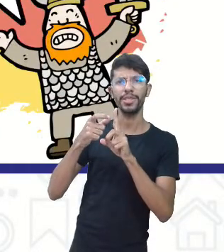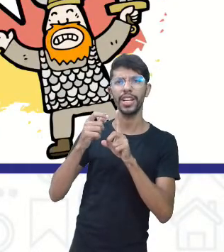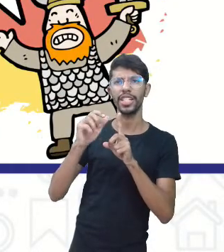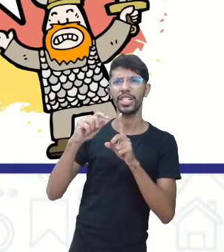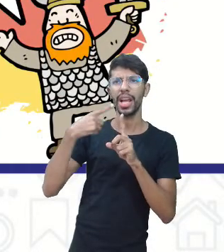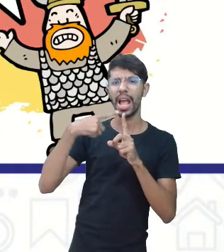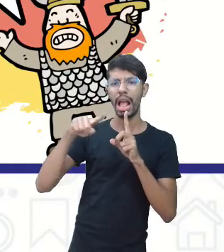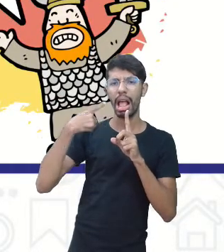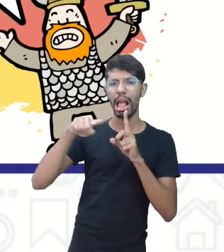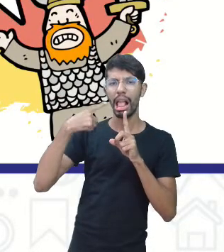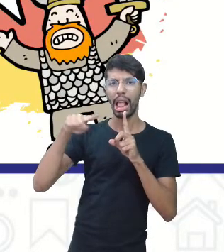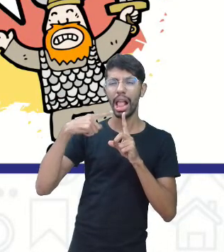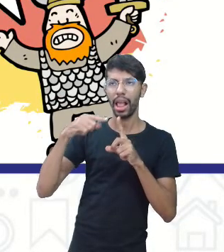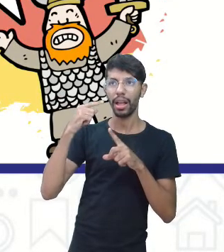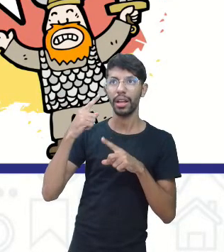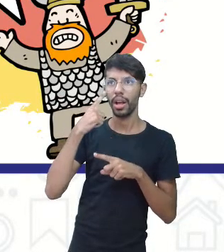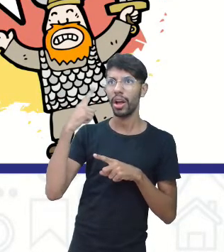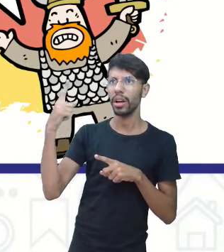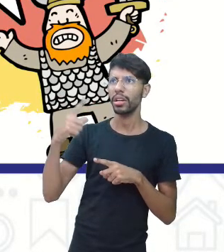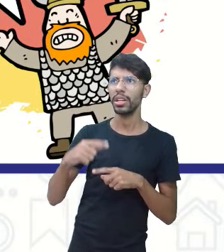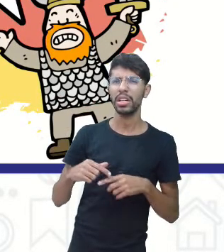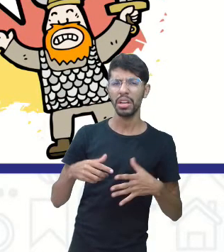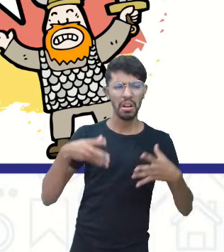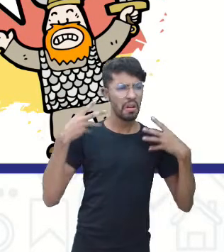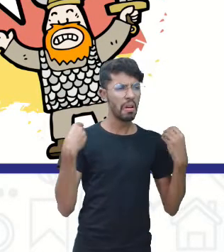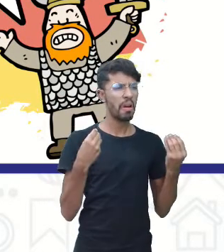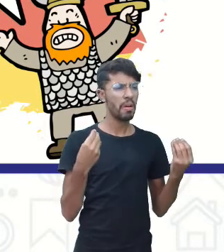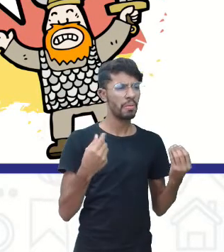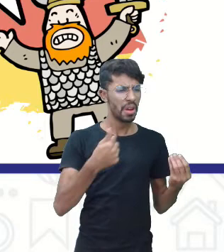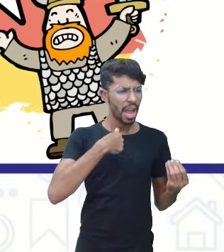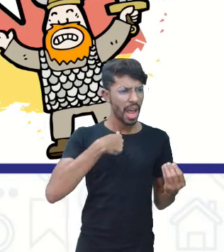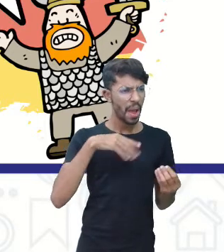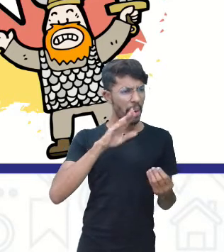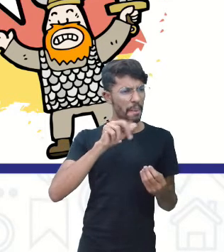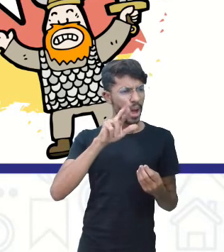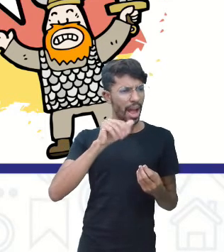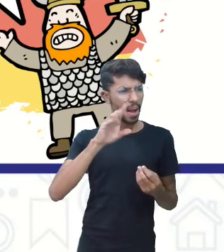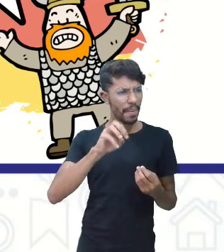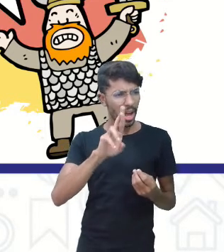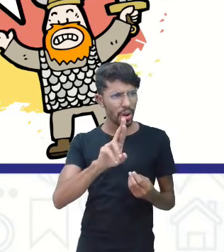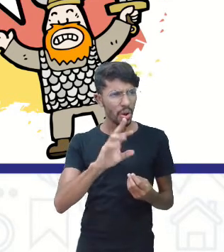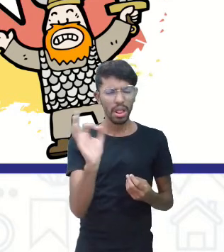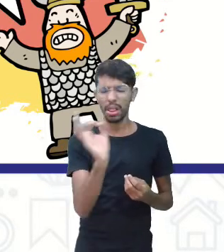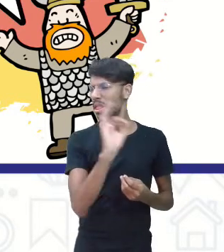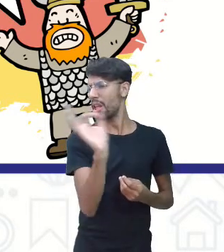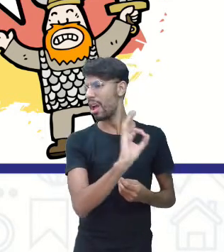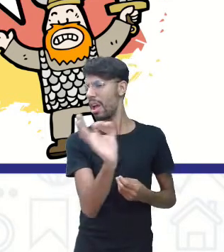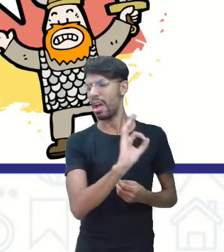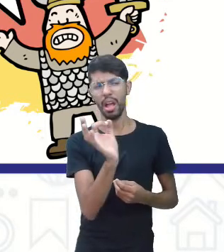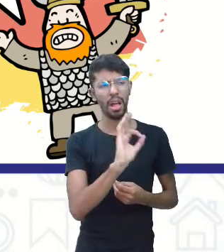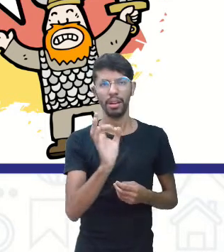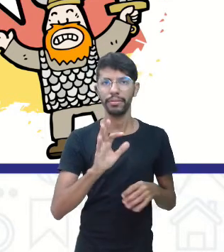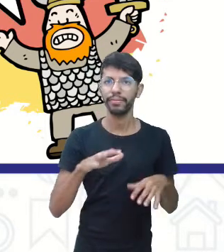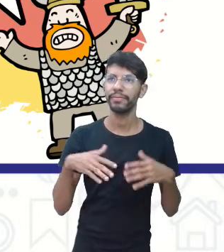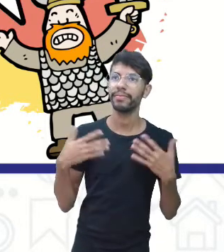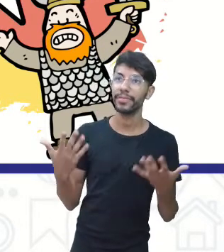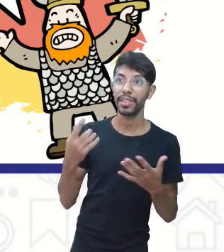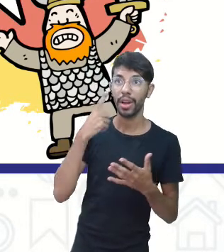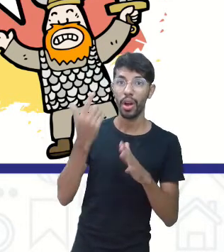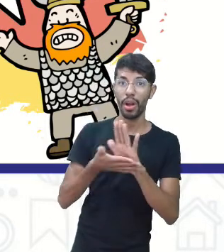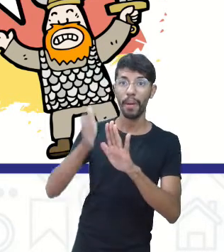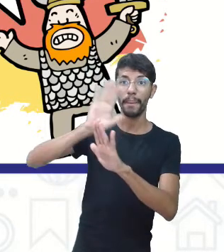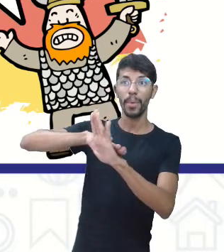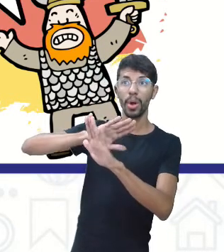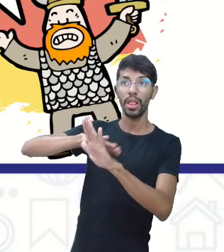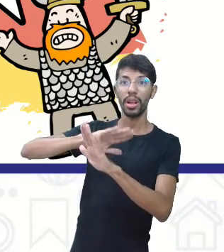meu amigo. Então temos aí o sujeito dizendo, que história é essa? Eu não sou bárbaro, né? Aí, olha, no fundo tem uma representação aí